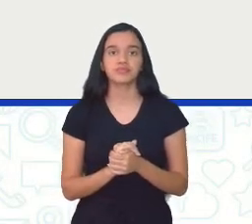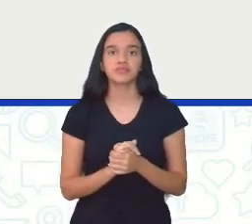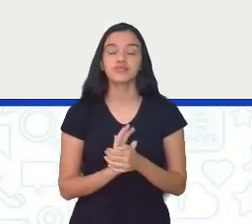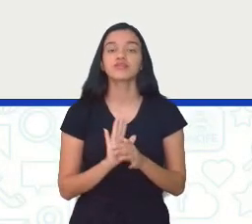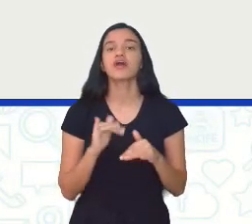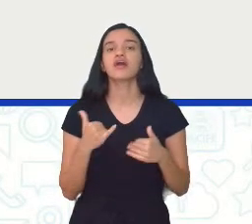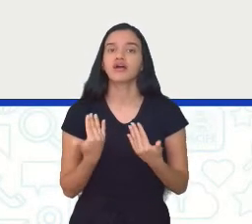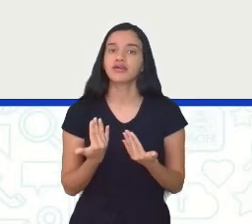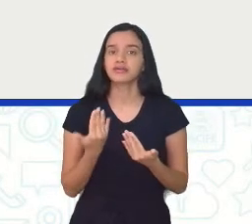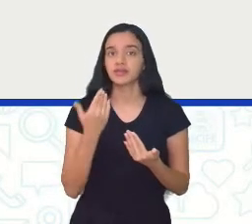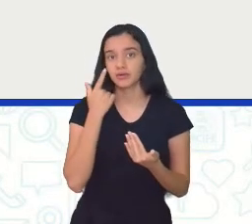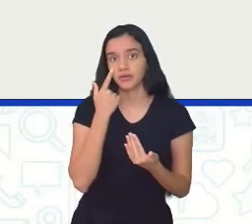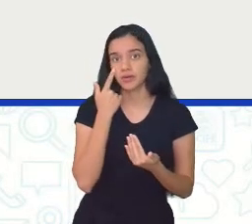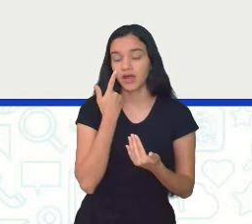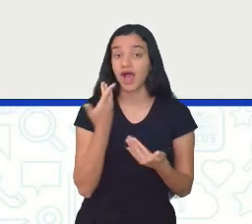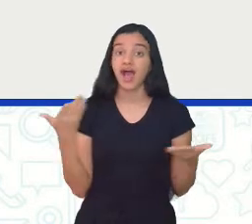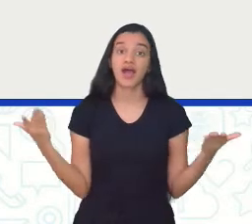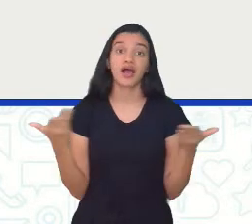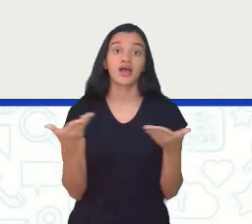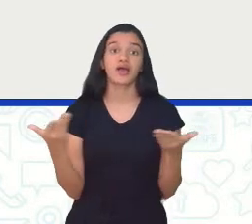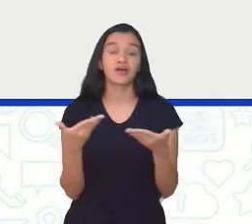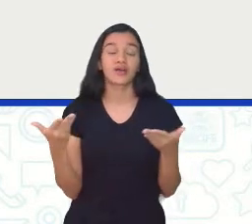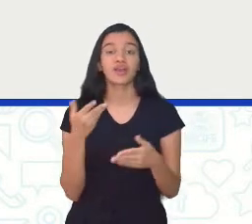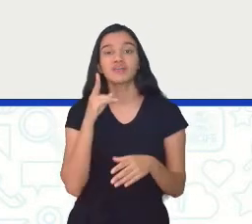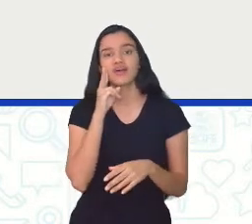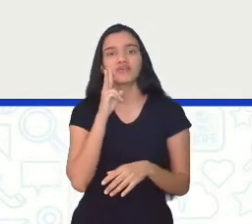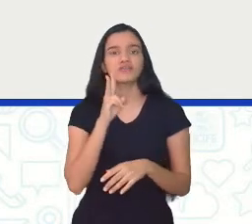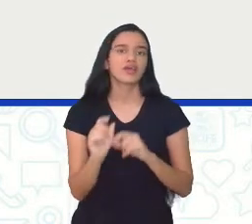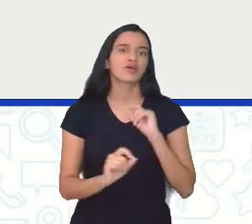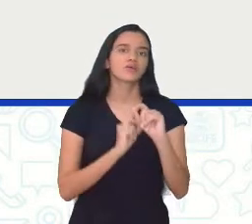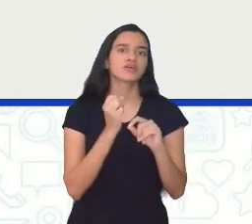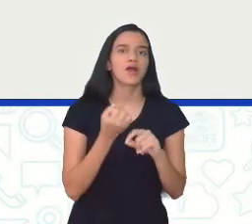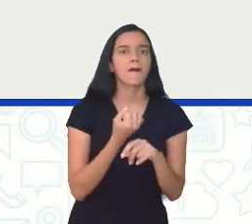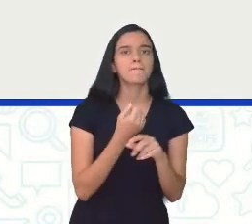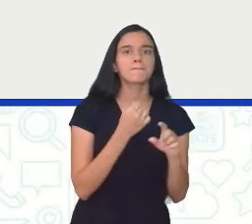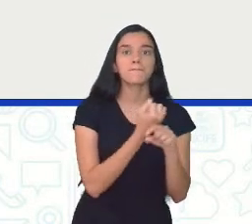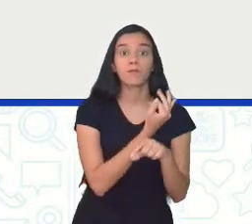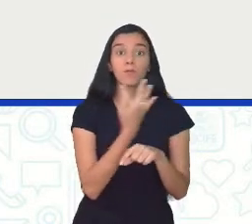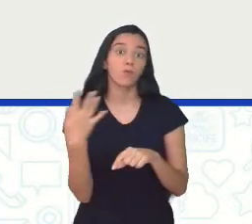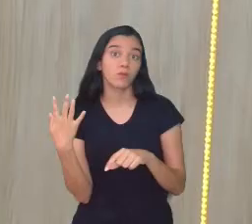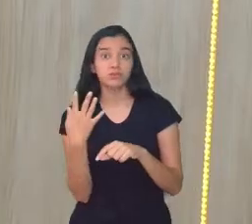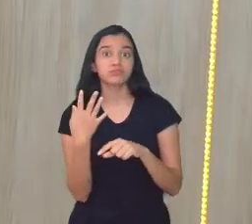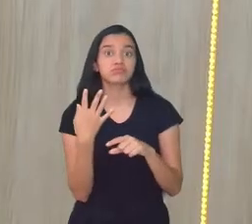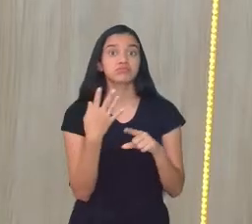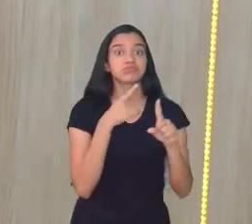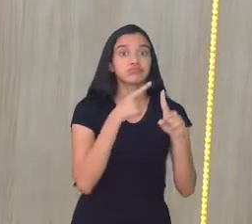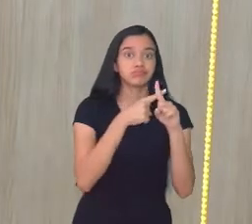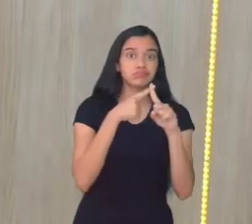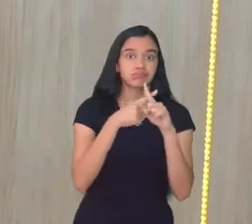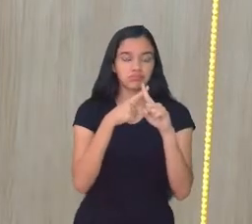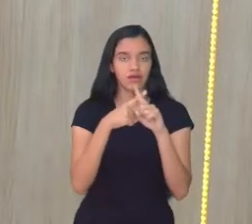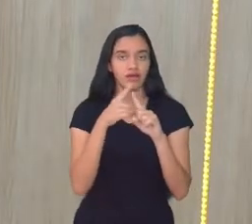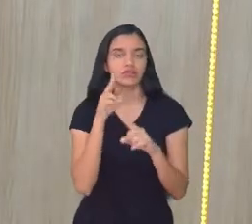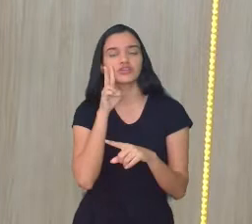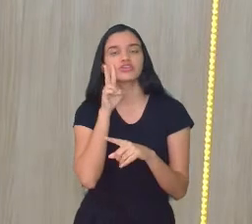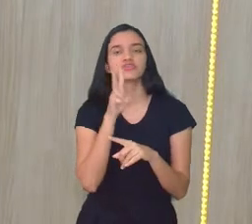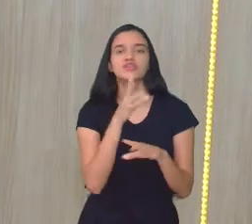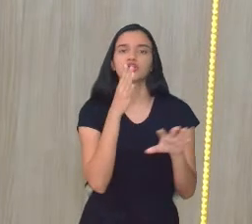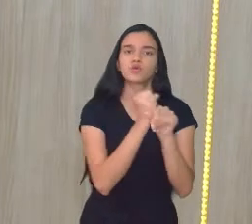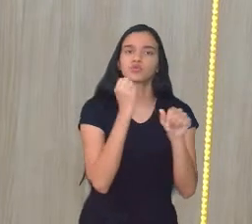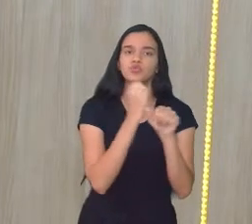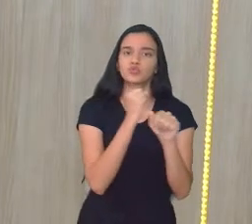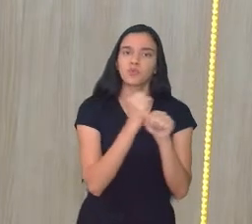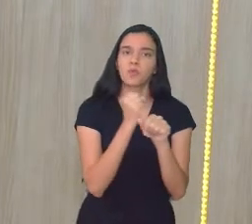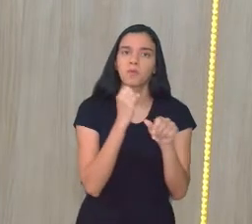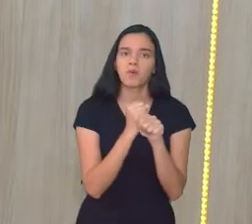feito isso, agora a gente vai ver a questão da multiplicação. A gente já viu que somando essas